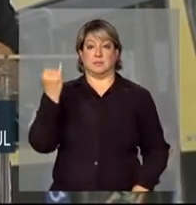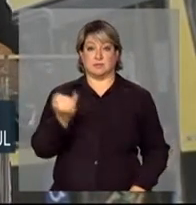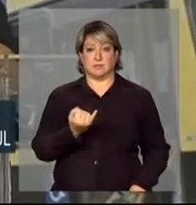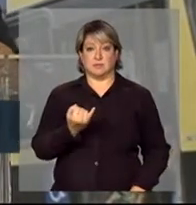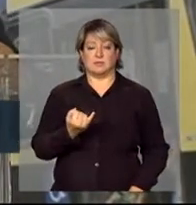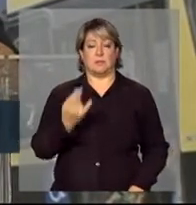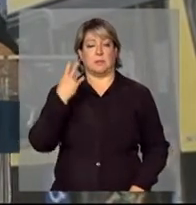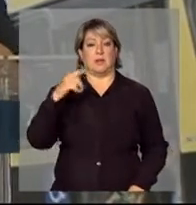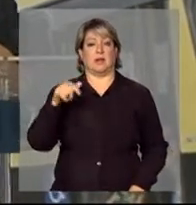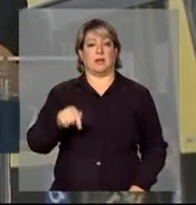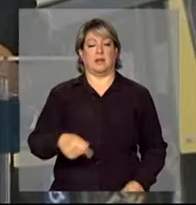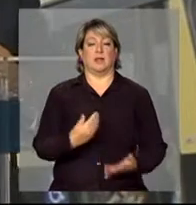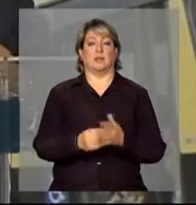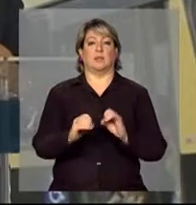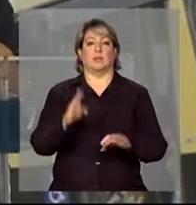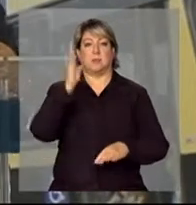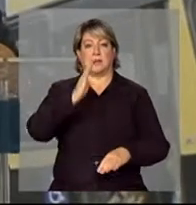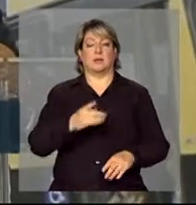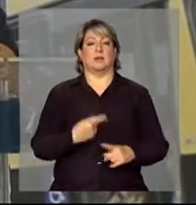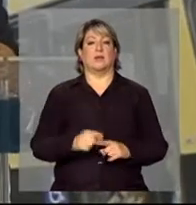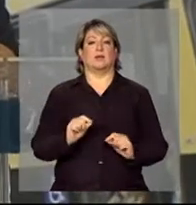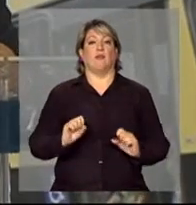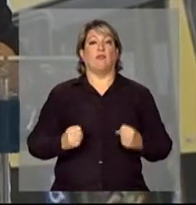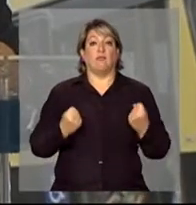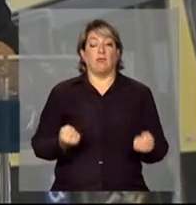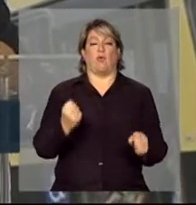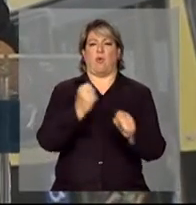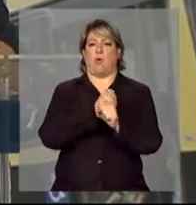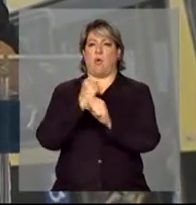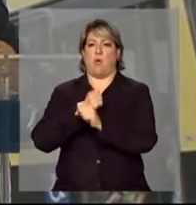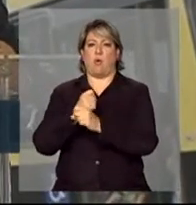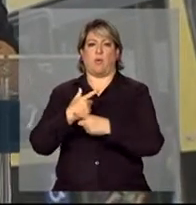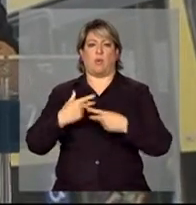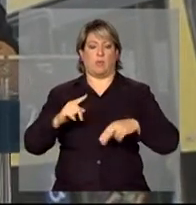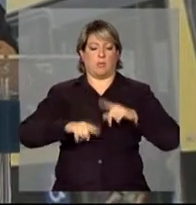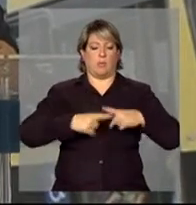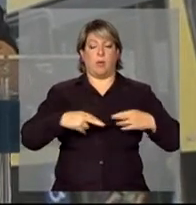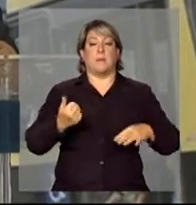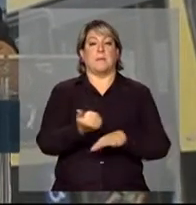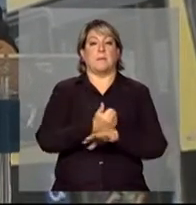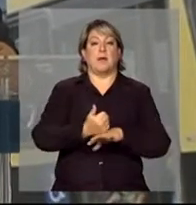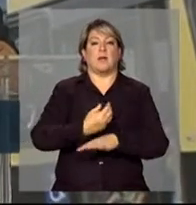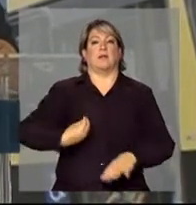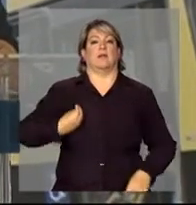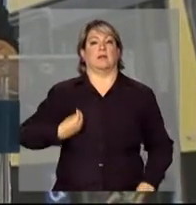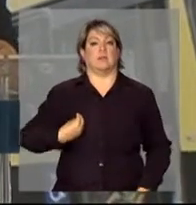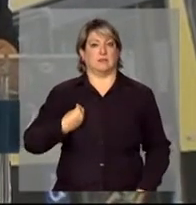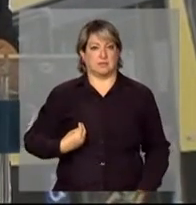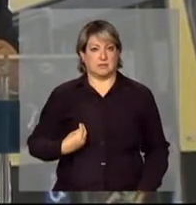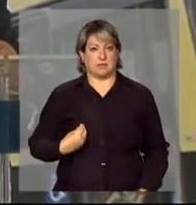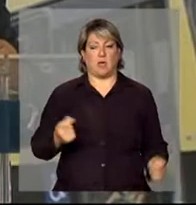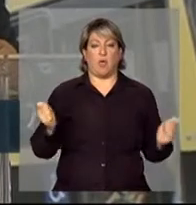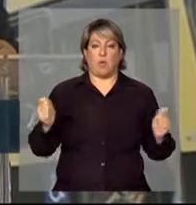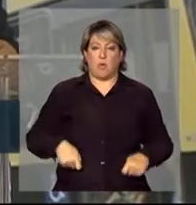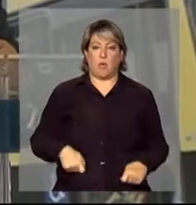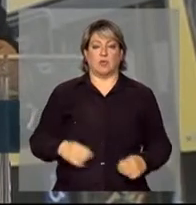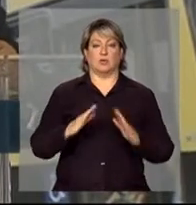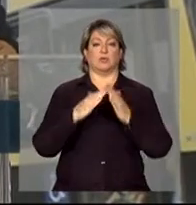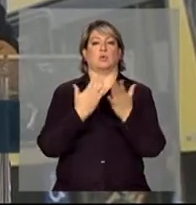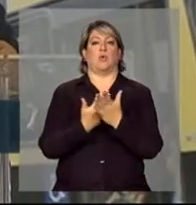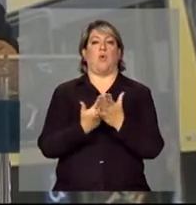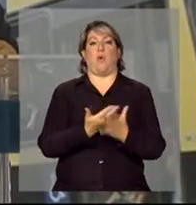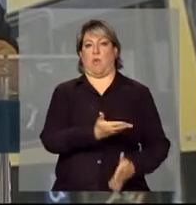que é exatamente o fortalecimento da infraestrutura e dos equipamentos para a melhoria das condições das